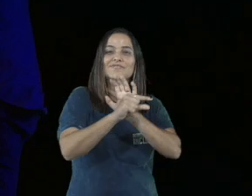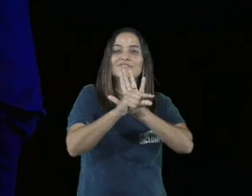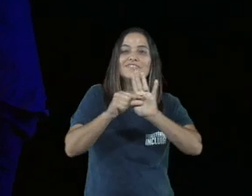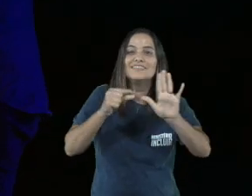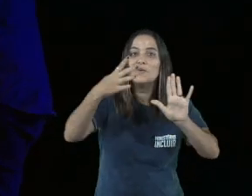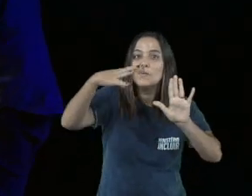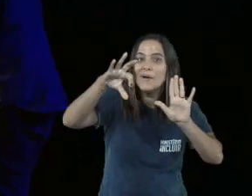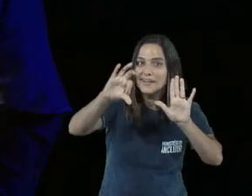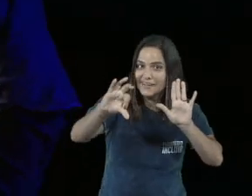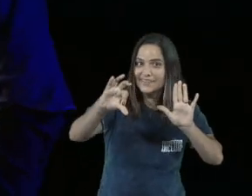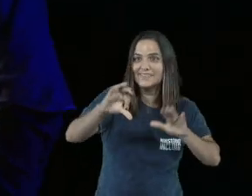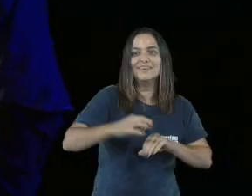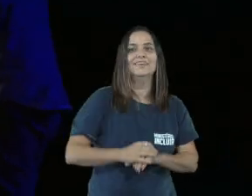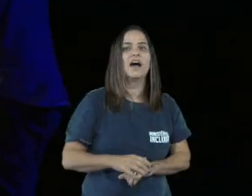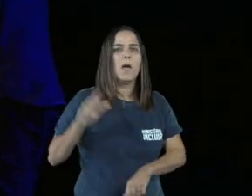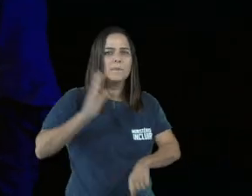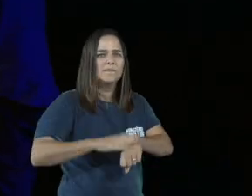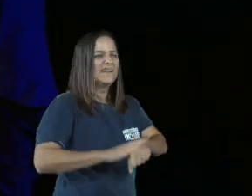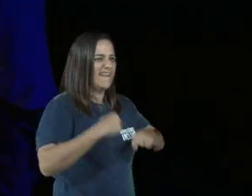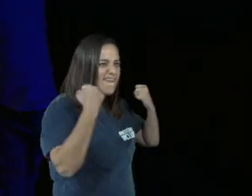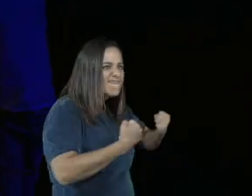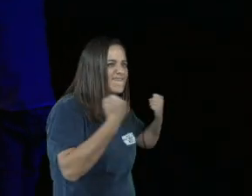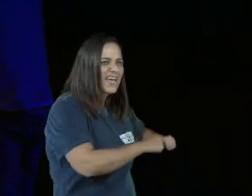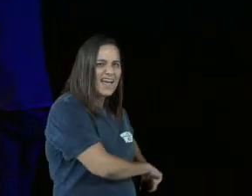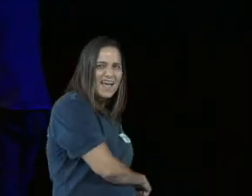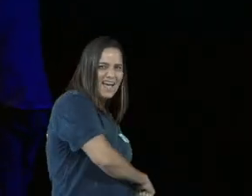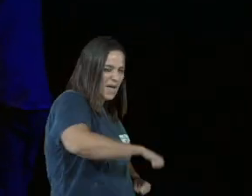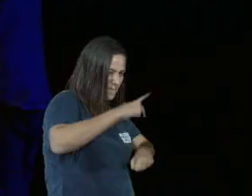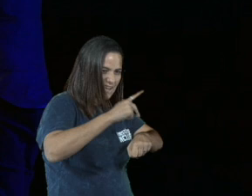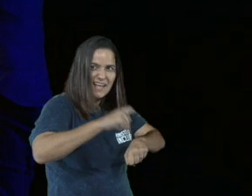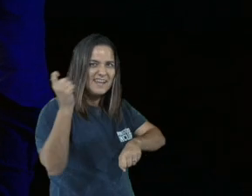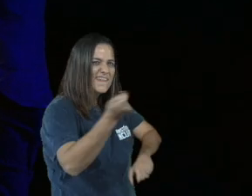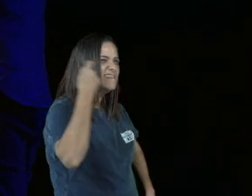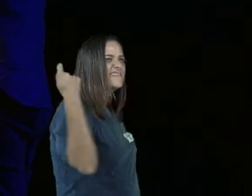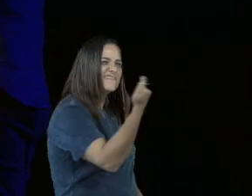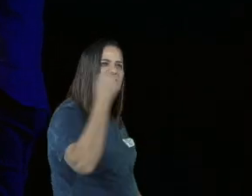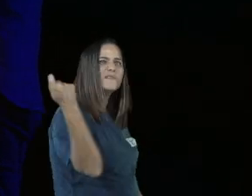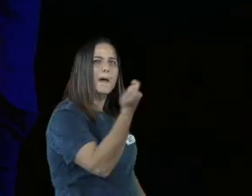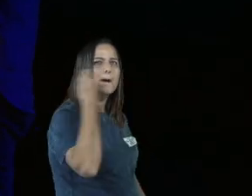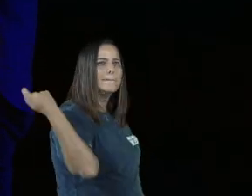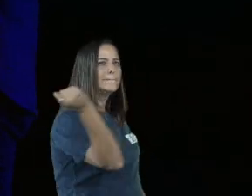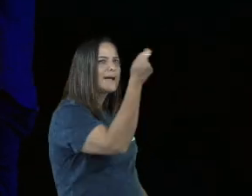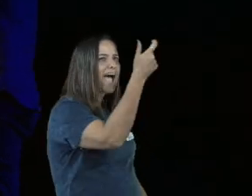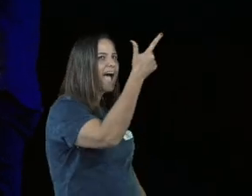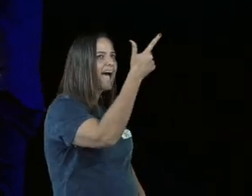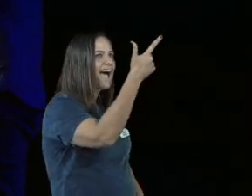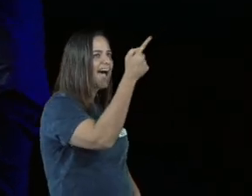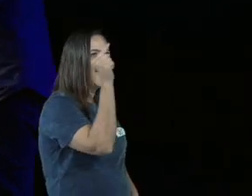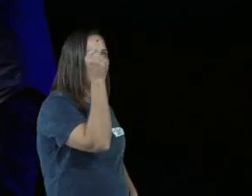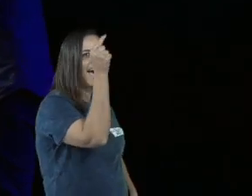tirando uma pedra de seu alforje arremessou sua com atiradeira e atingiu o filisteu na testa